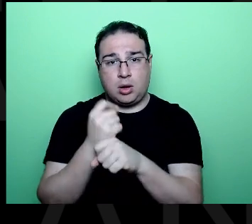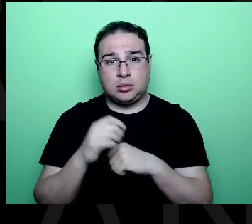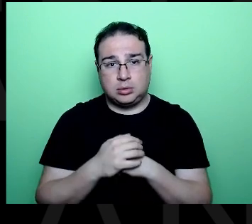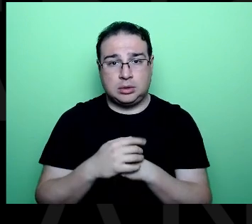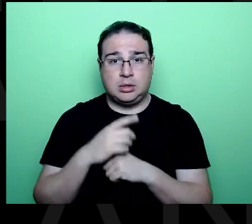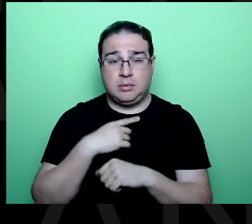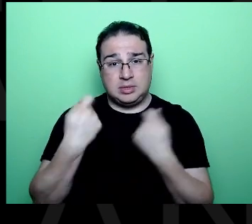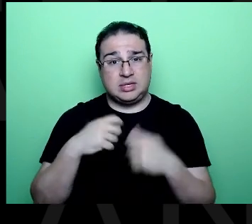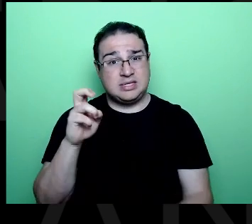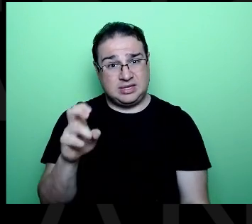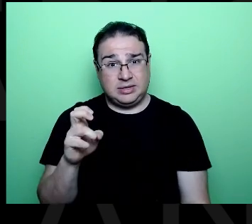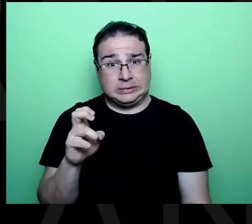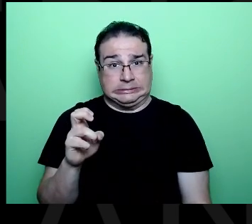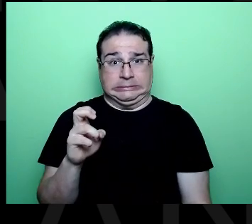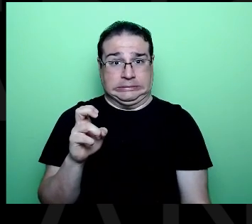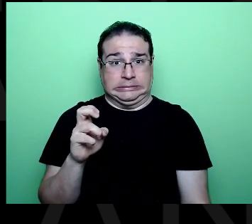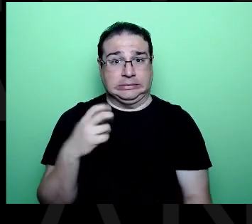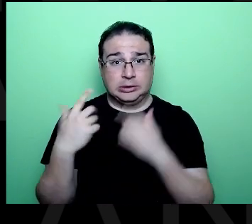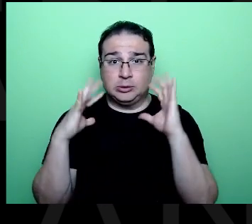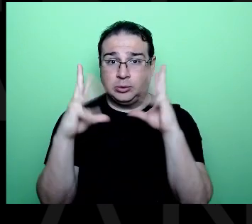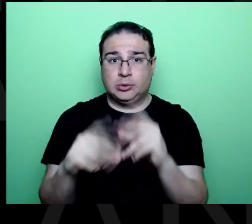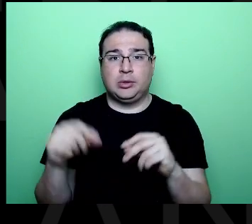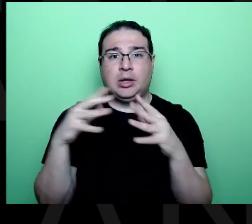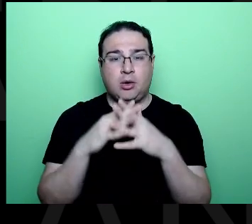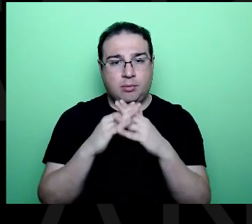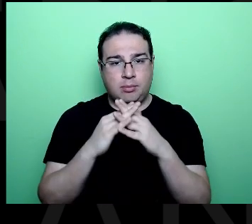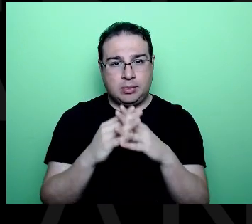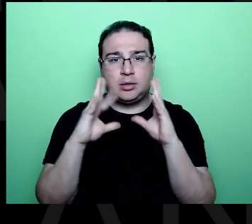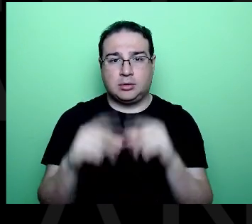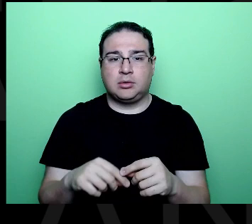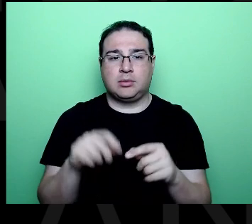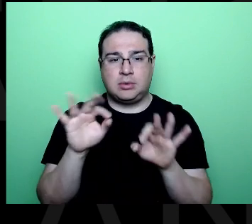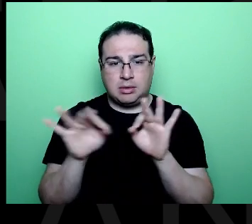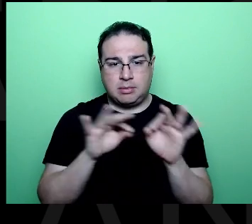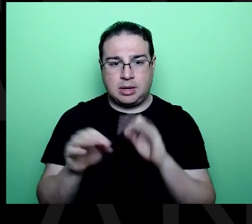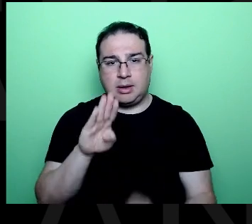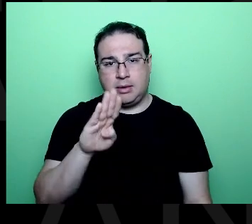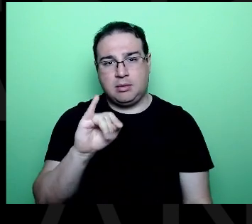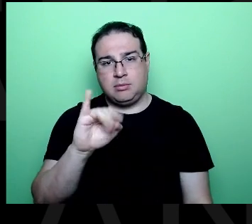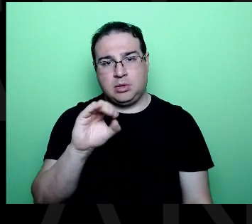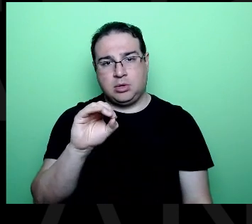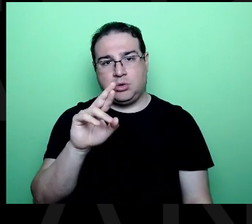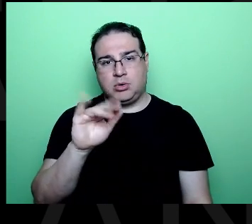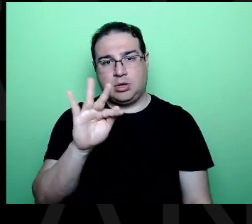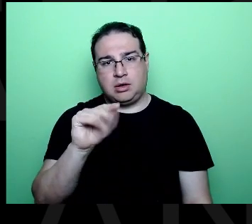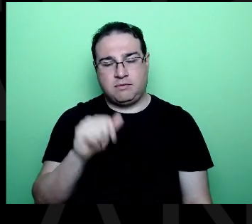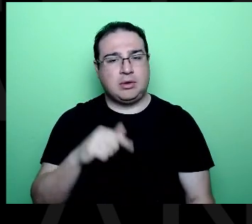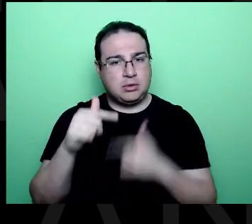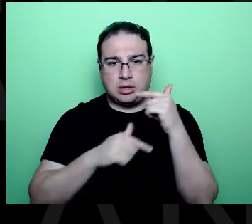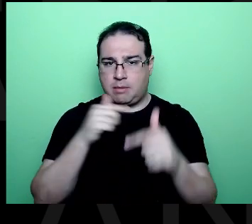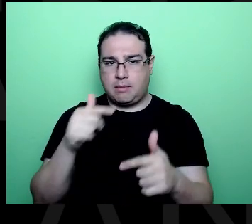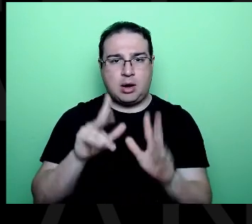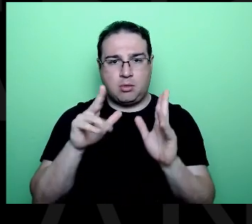levo 5. Então, assim, tudo é muito complicado. Fazer biografia realmente é um